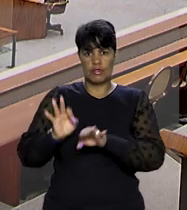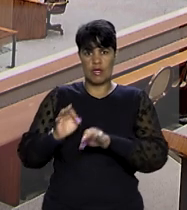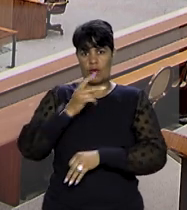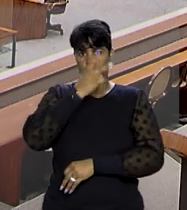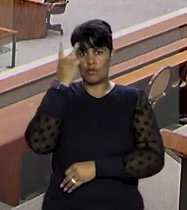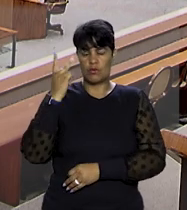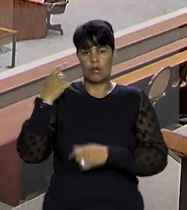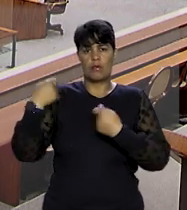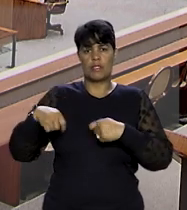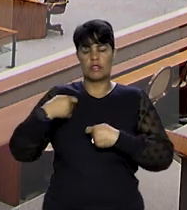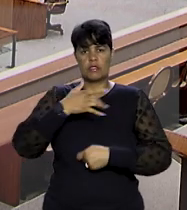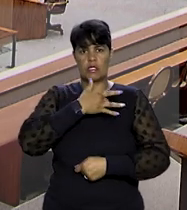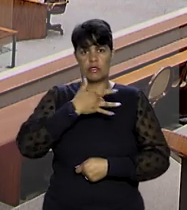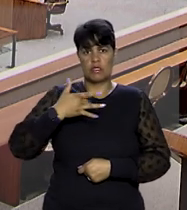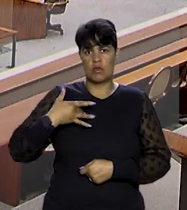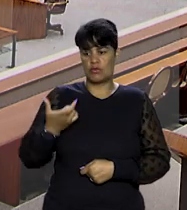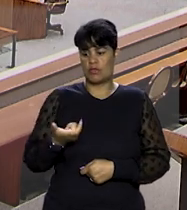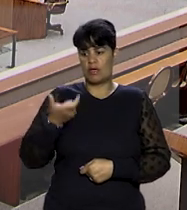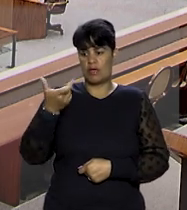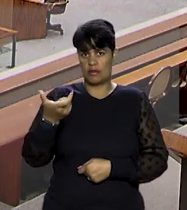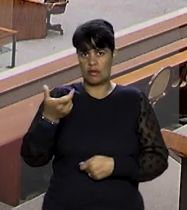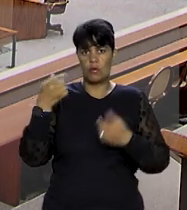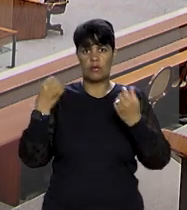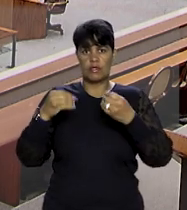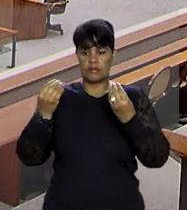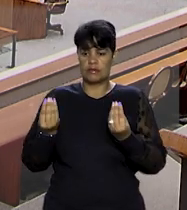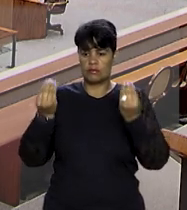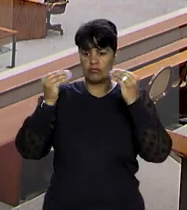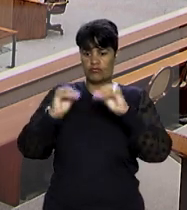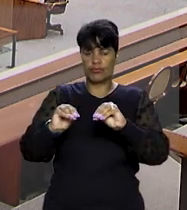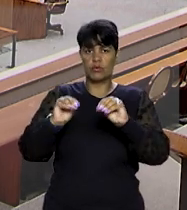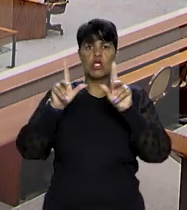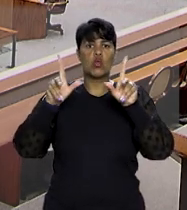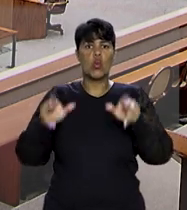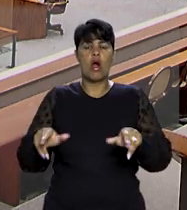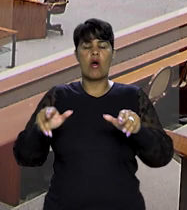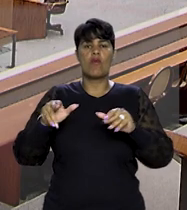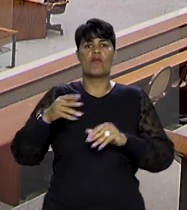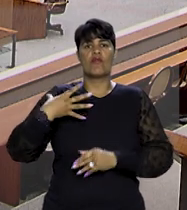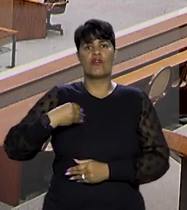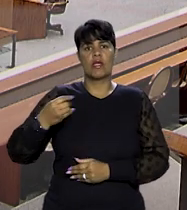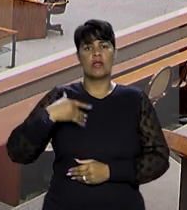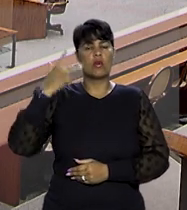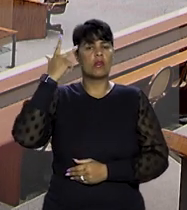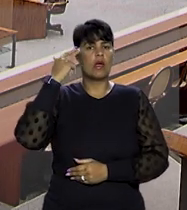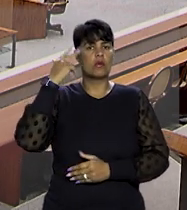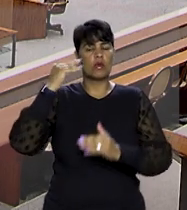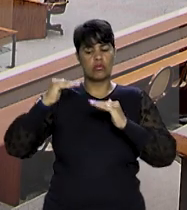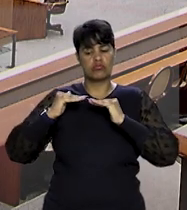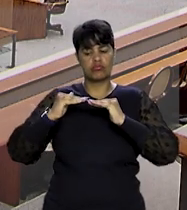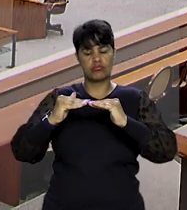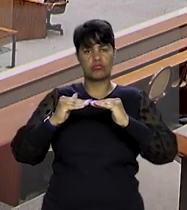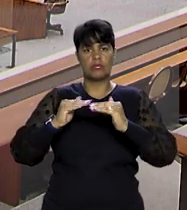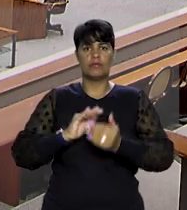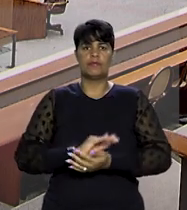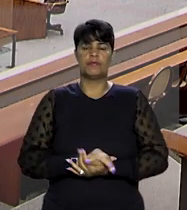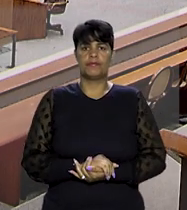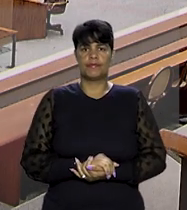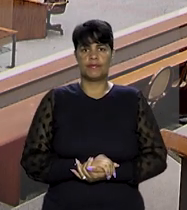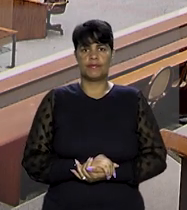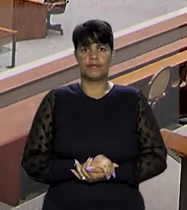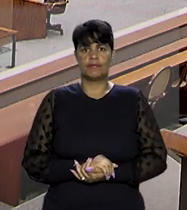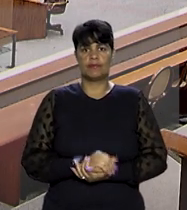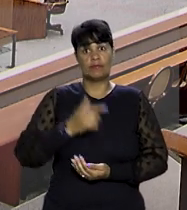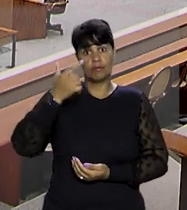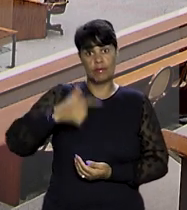saúde deve ser equiparado a filho natural, impondo à operadora a obrigação de inscrevê-lo na condição de dependente natural e não de